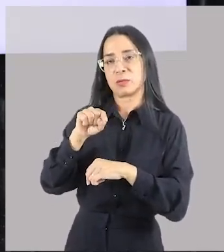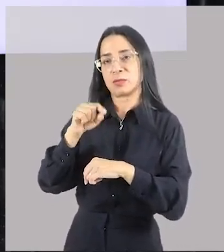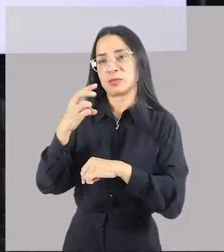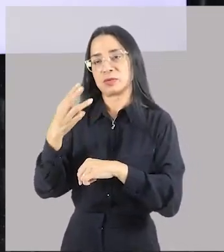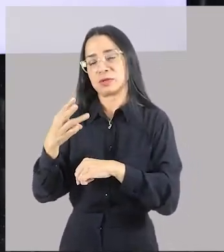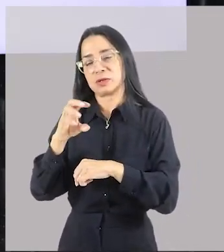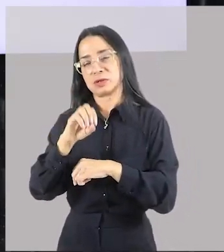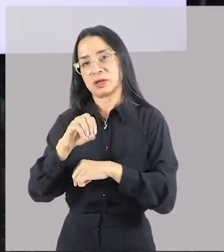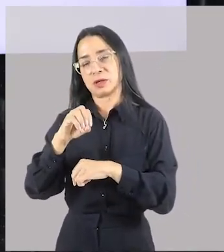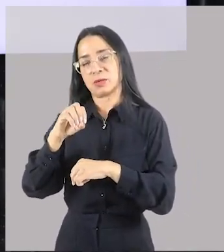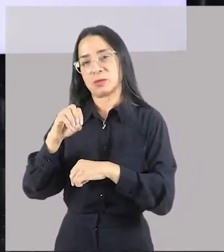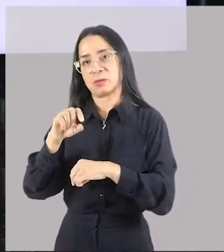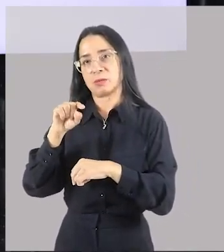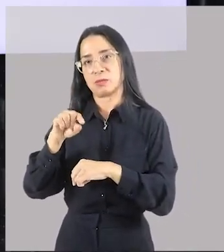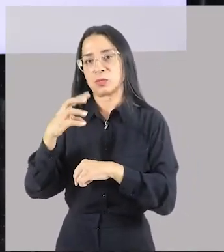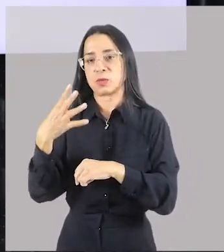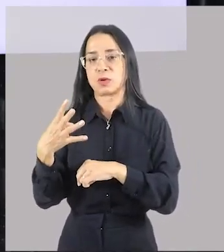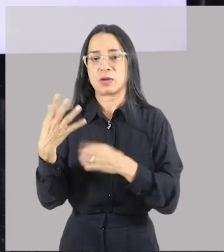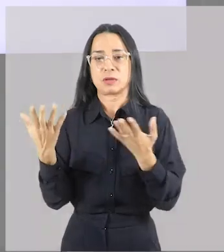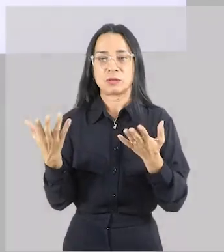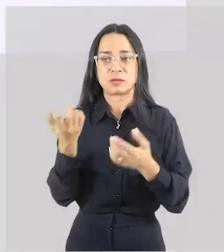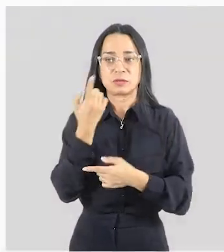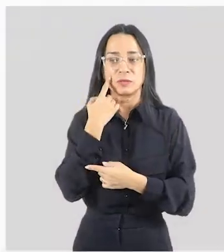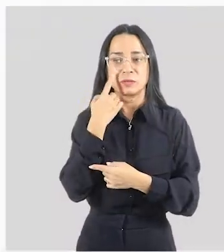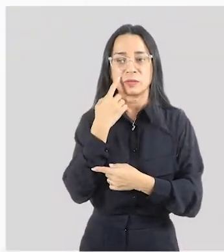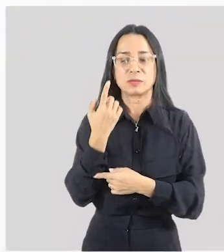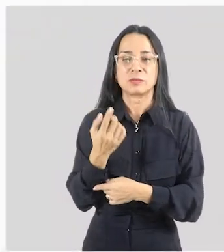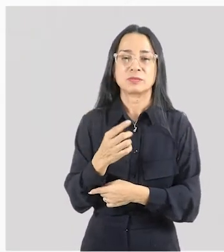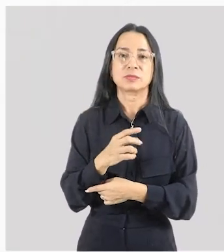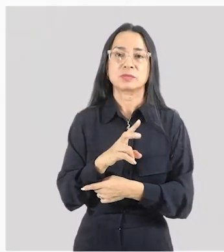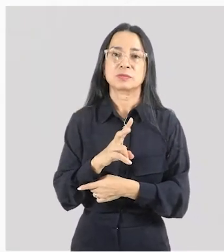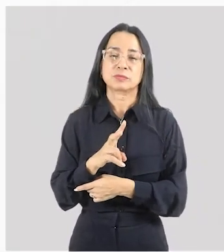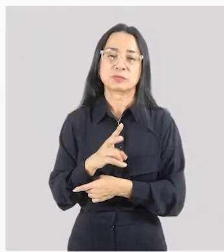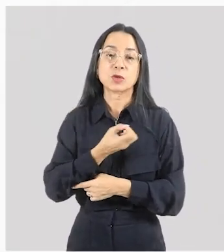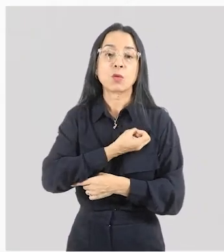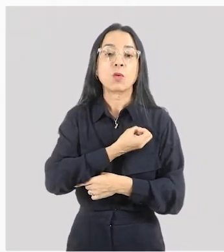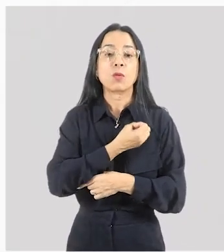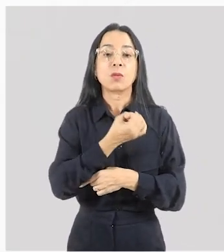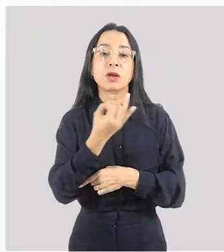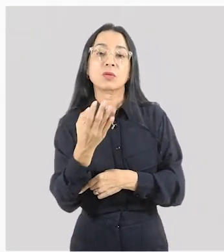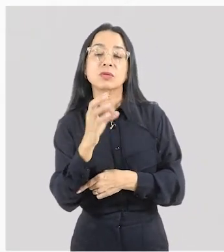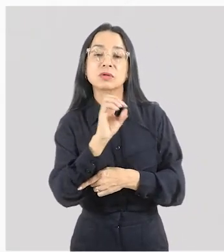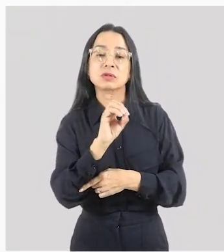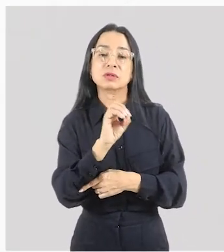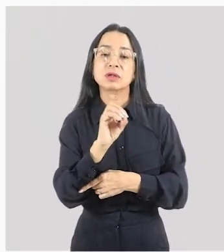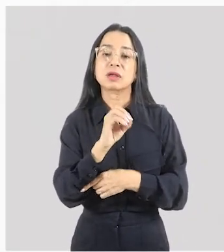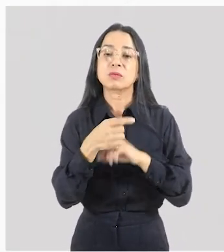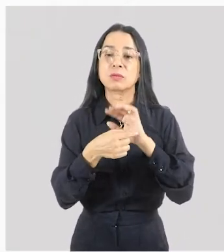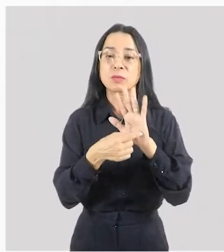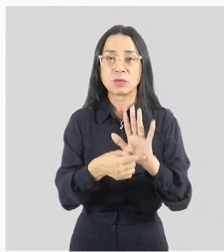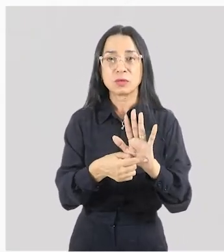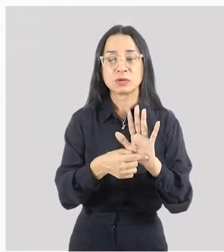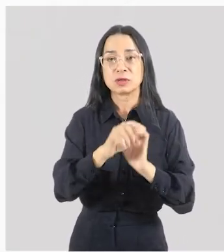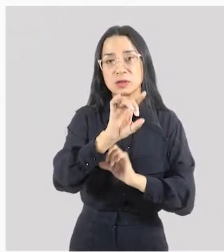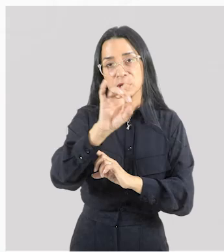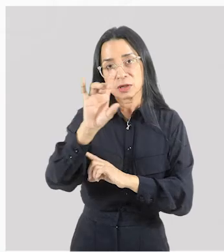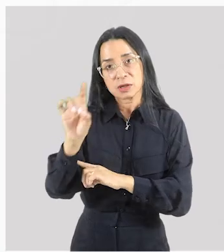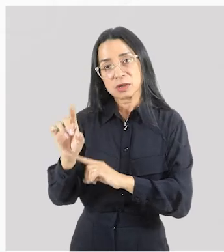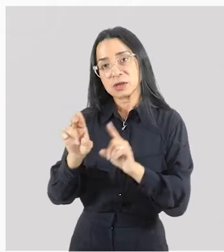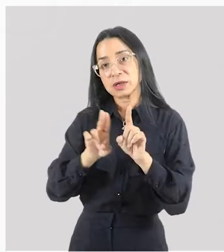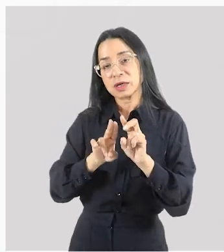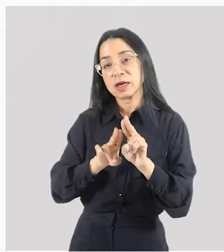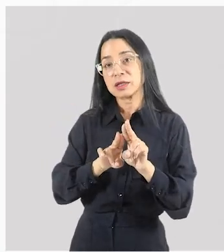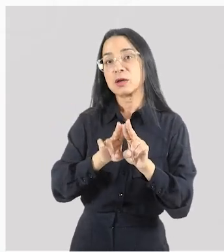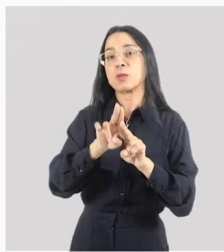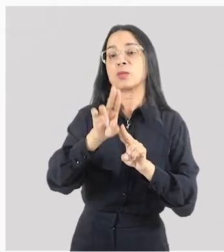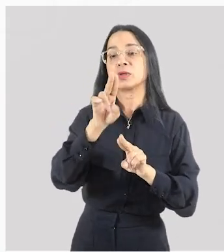tá? Vamos lá. O valor 0, absoluto, indica que cada unidade familiar de um país, ou